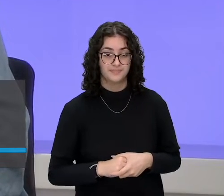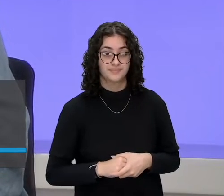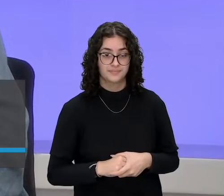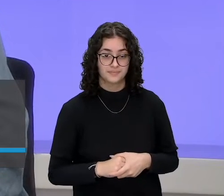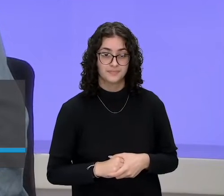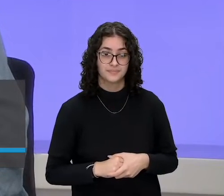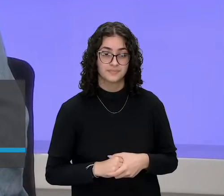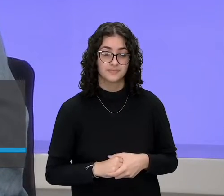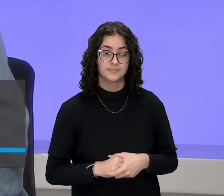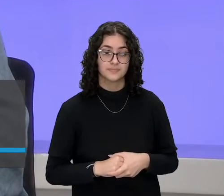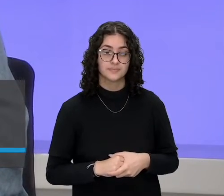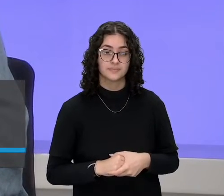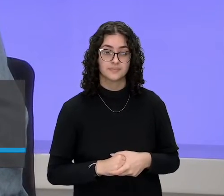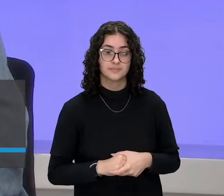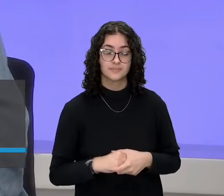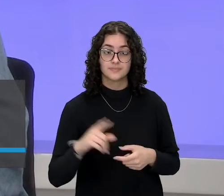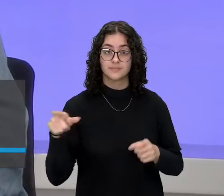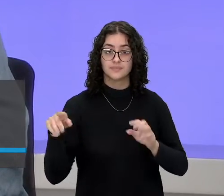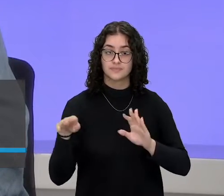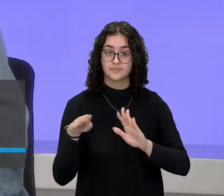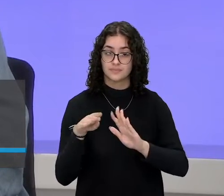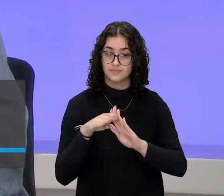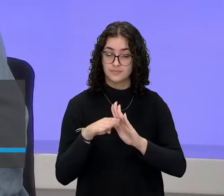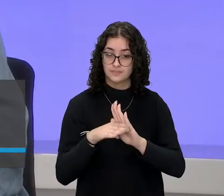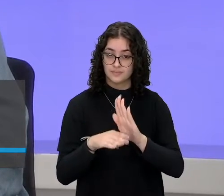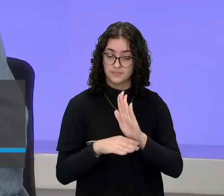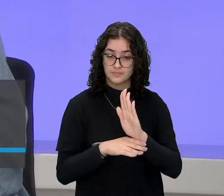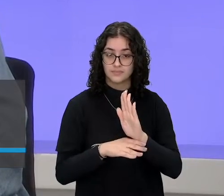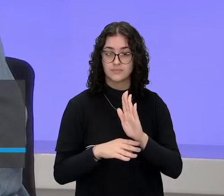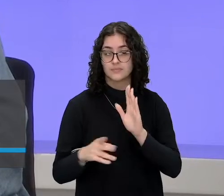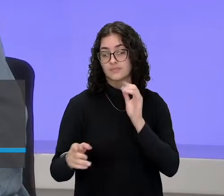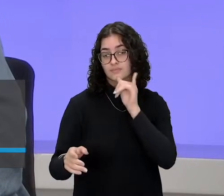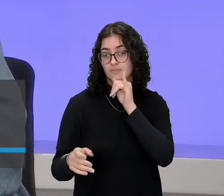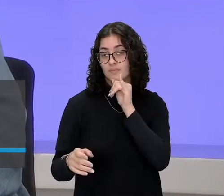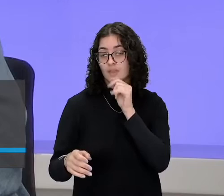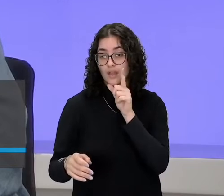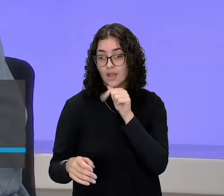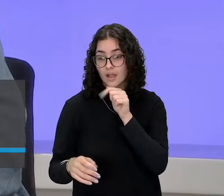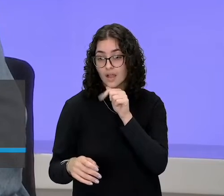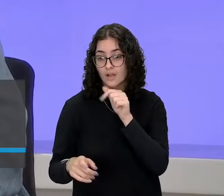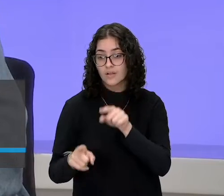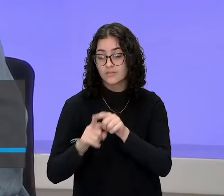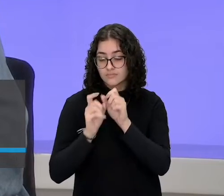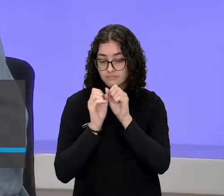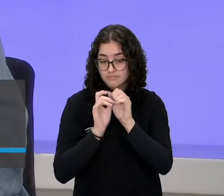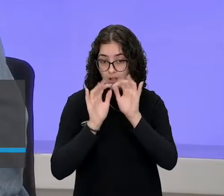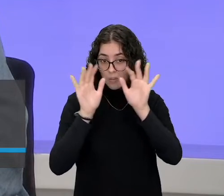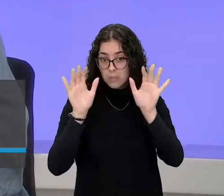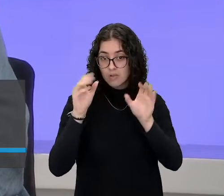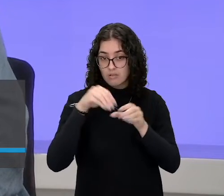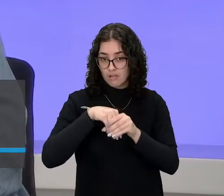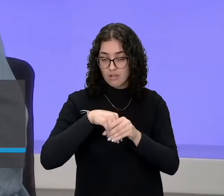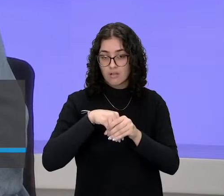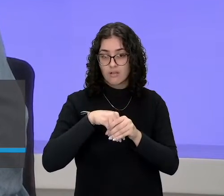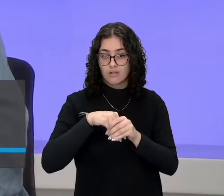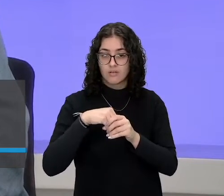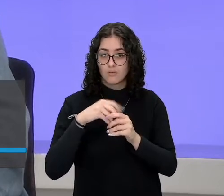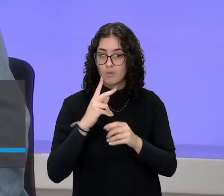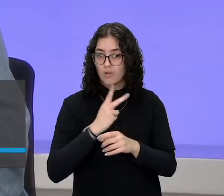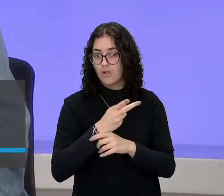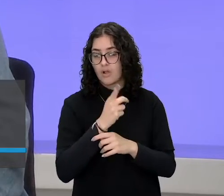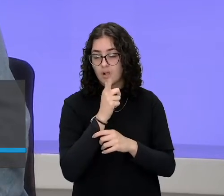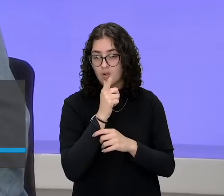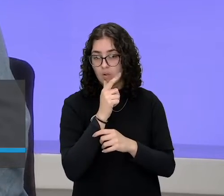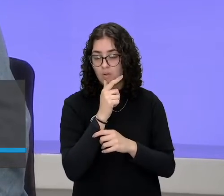certo? E aí, esse processo de água e vapor de água que tem ali dentro, mantém a